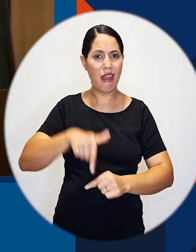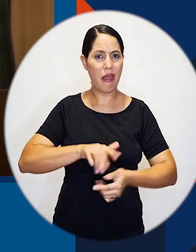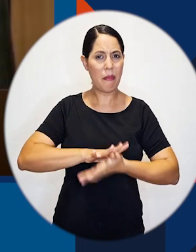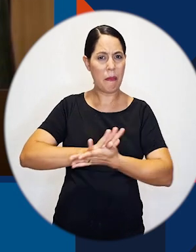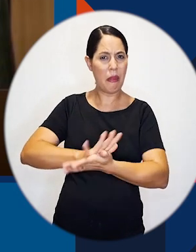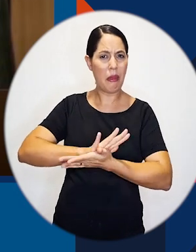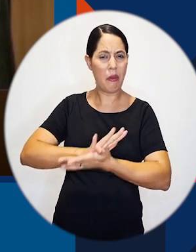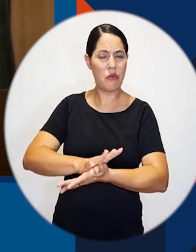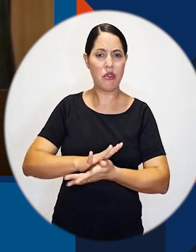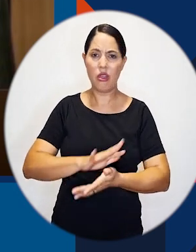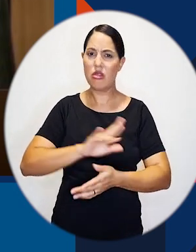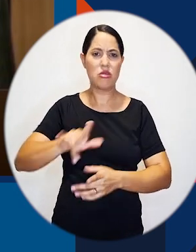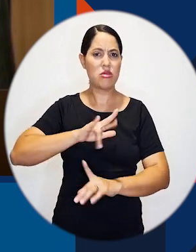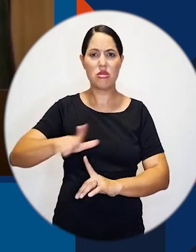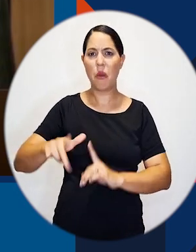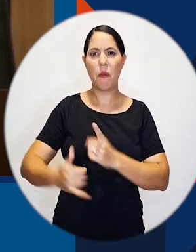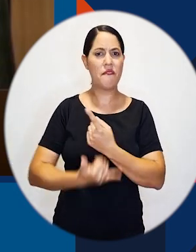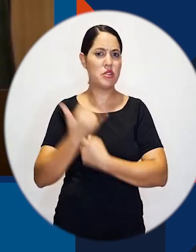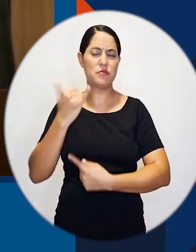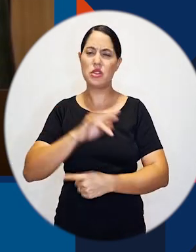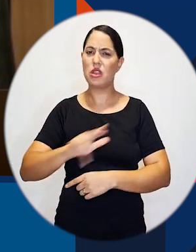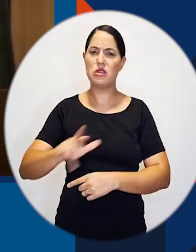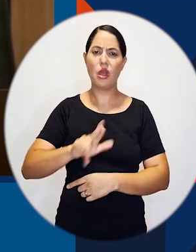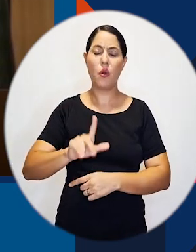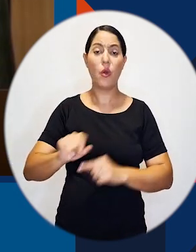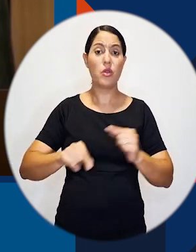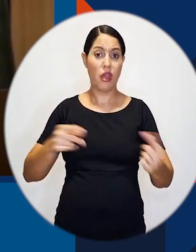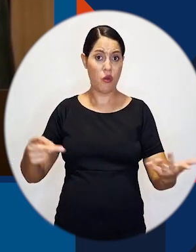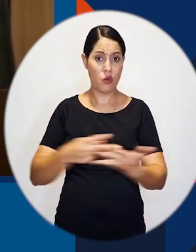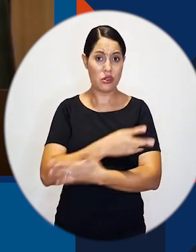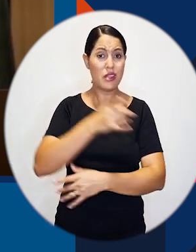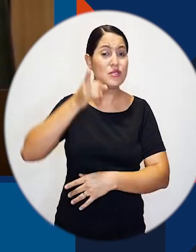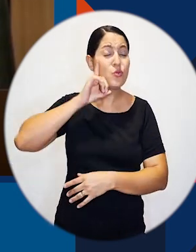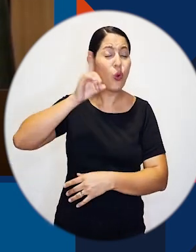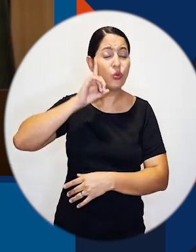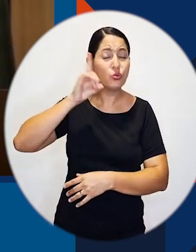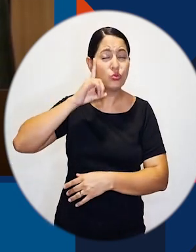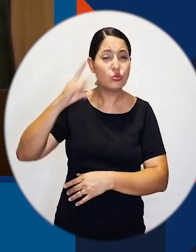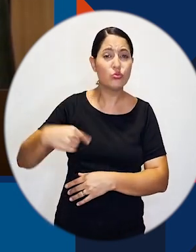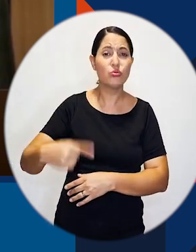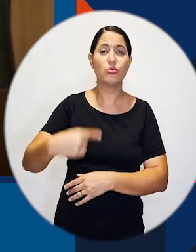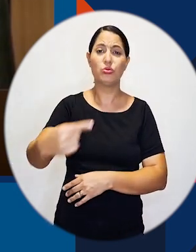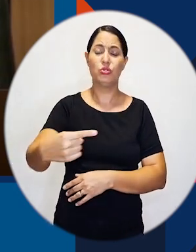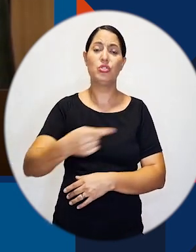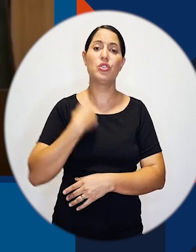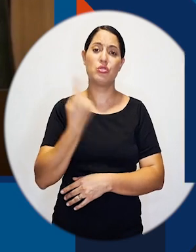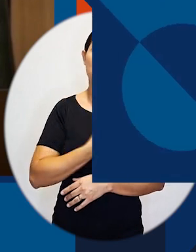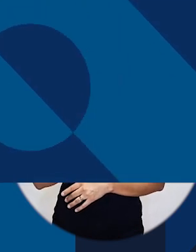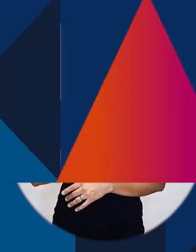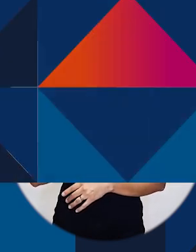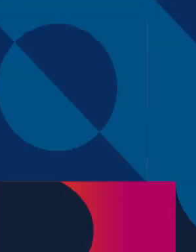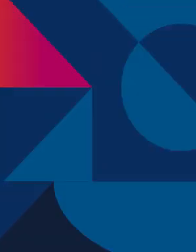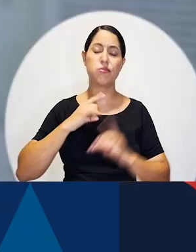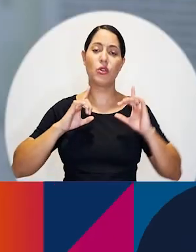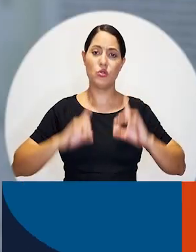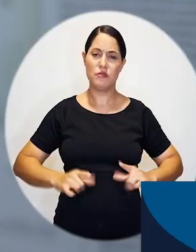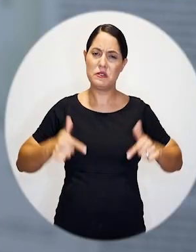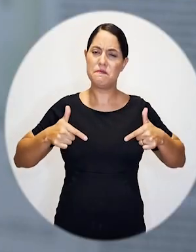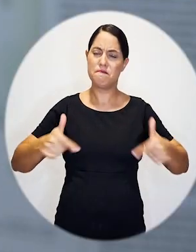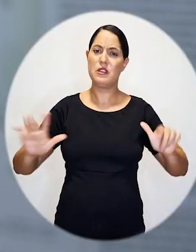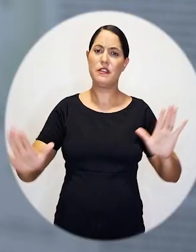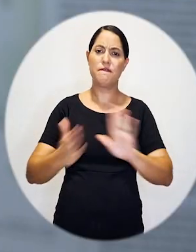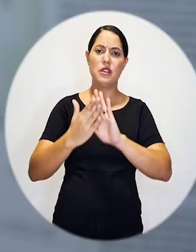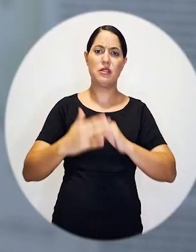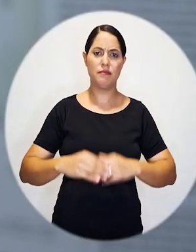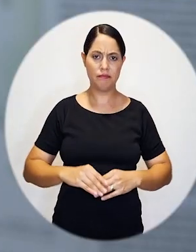preconceito não é uma vitimização, é algo enfrentado todos os dias por esses bravos e bravas.